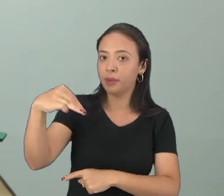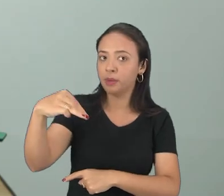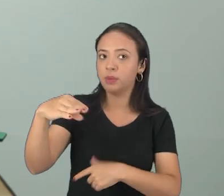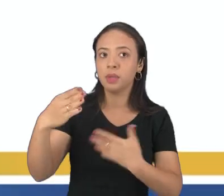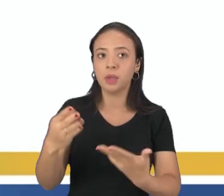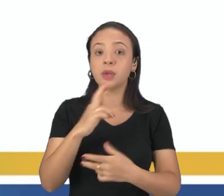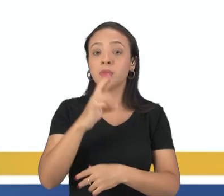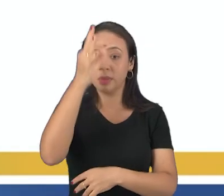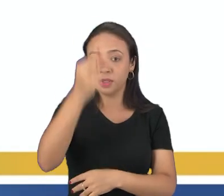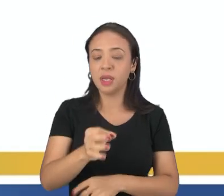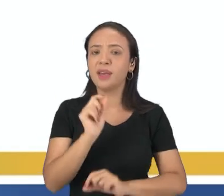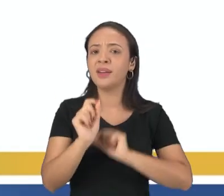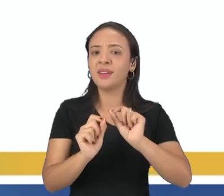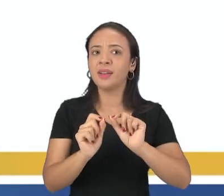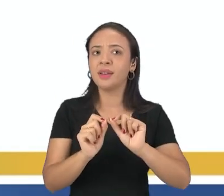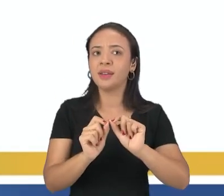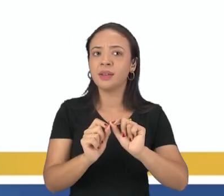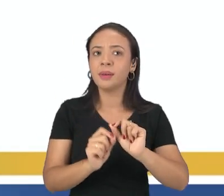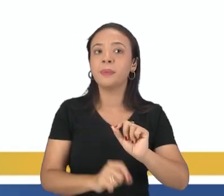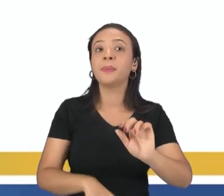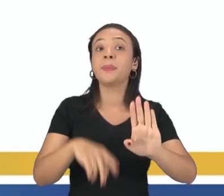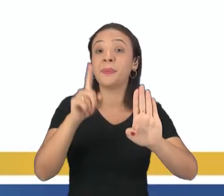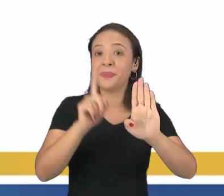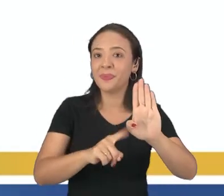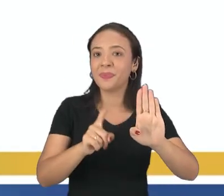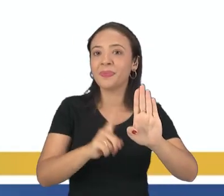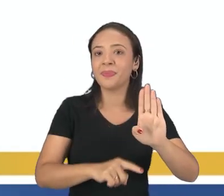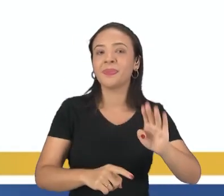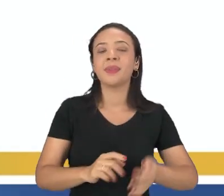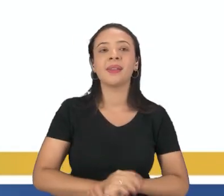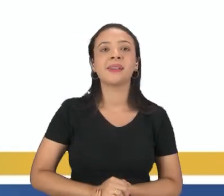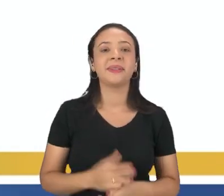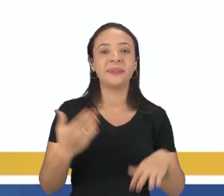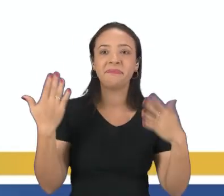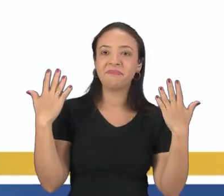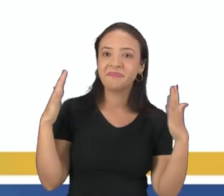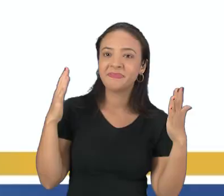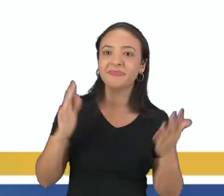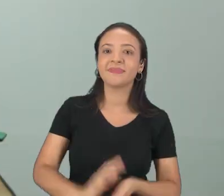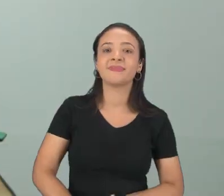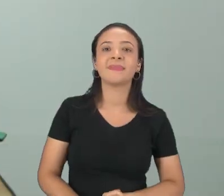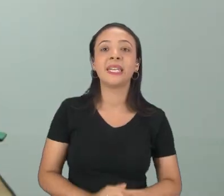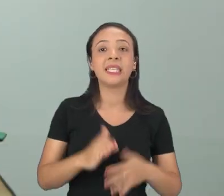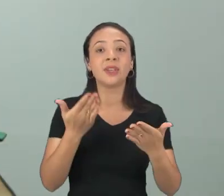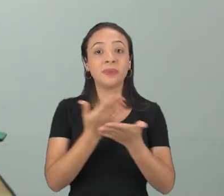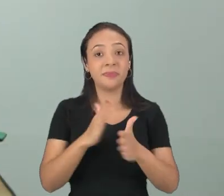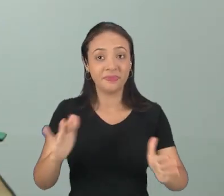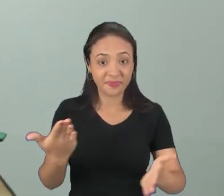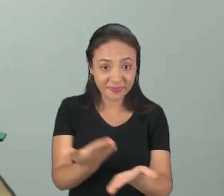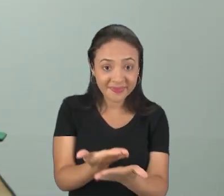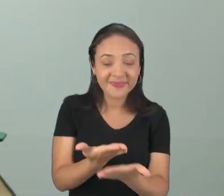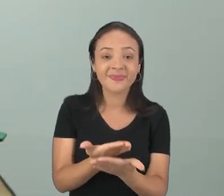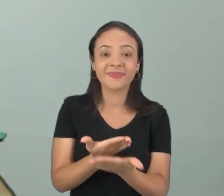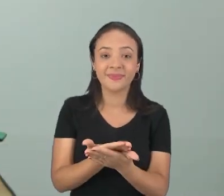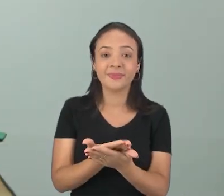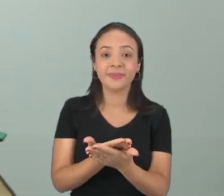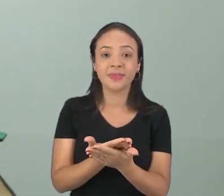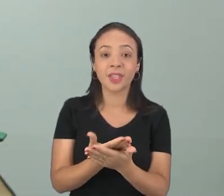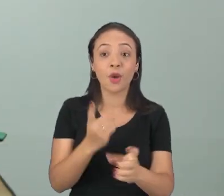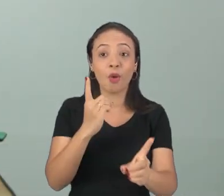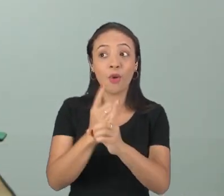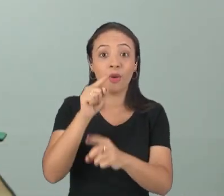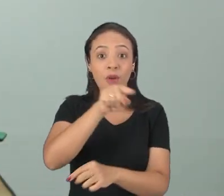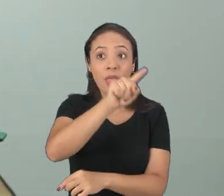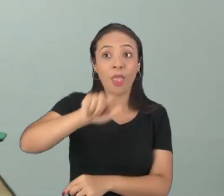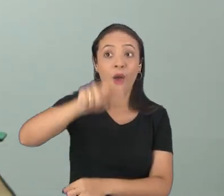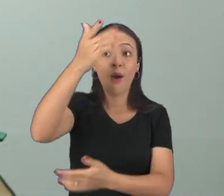nossa resposta só pode ser a letra B. Muito bem. E nós vamos finalizar por aqui. E eu te vejo